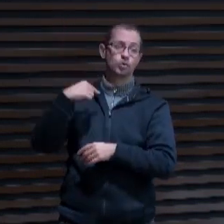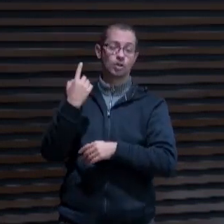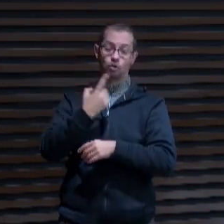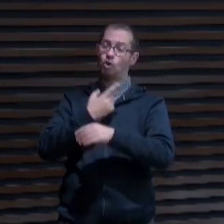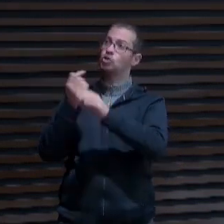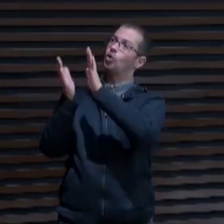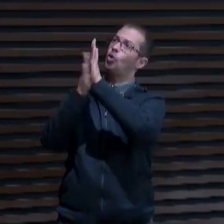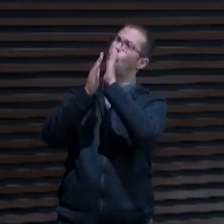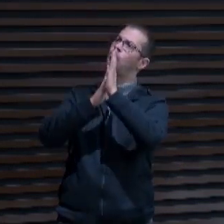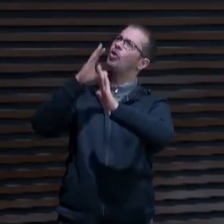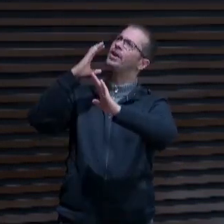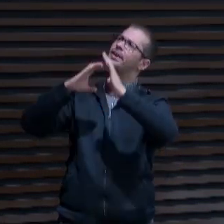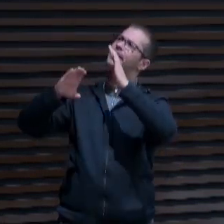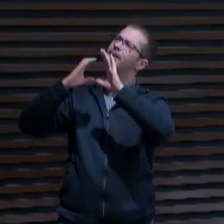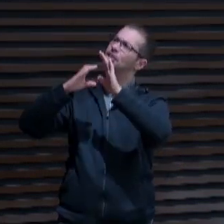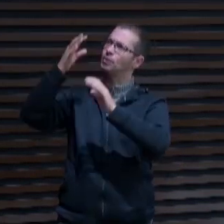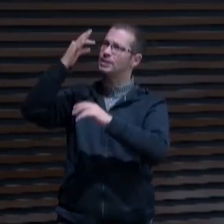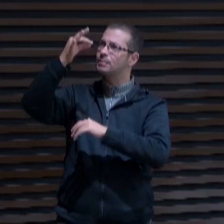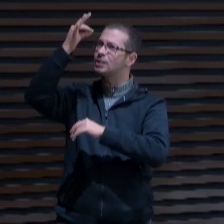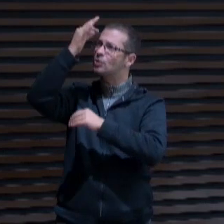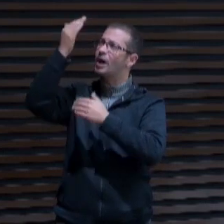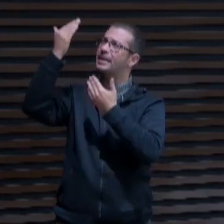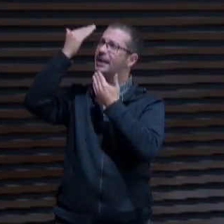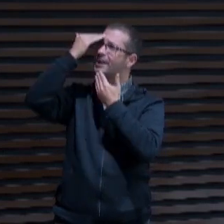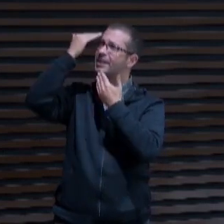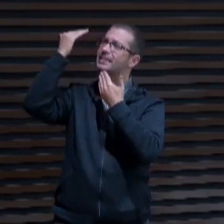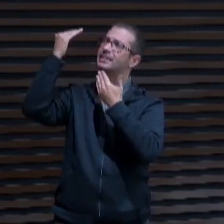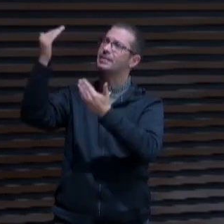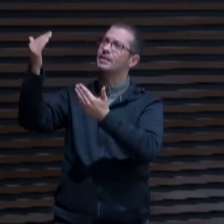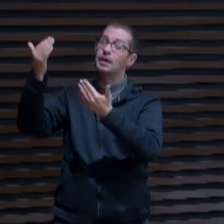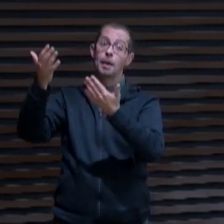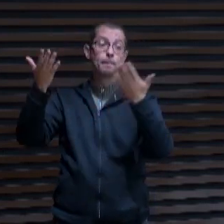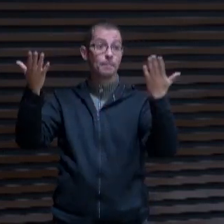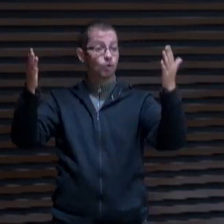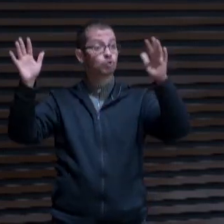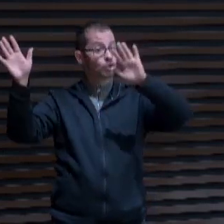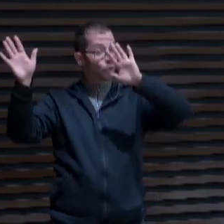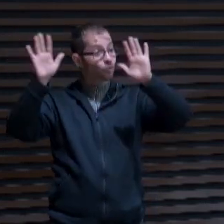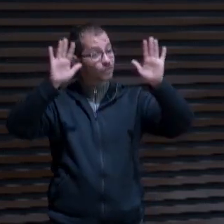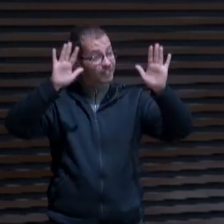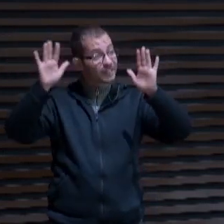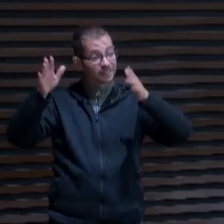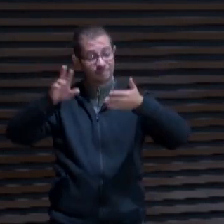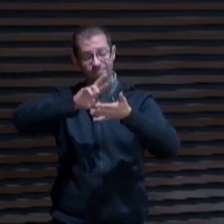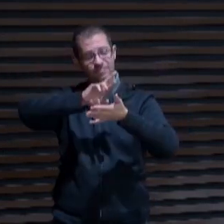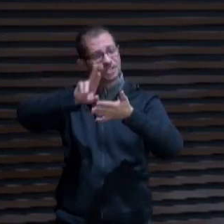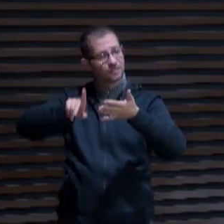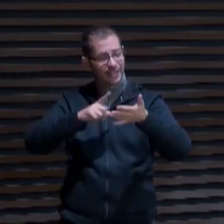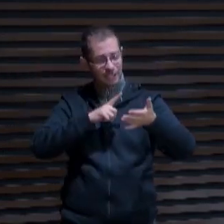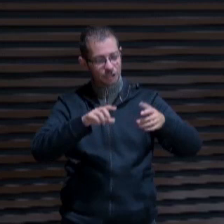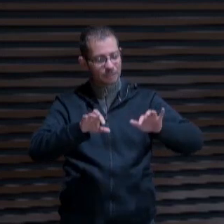louvor, cânticos espirituais, ações de graças, mãos erguidas, instrumentos de diversos